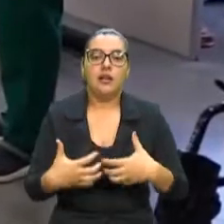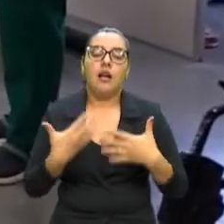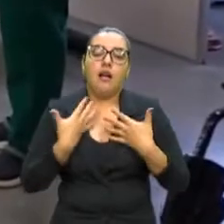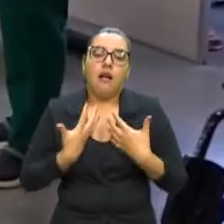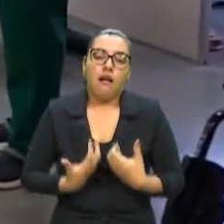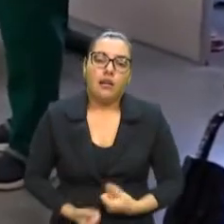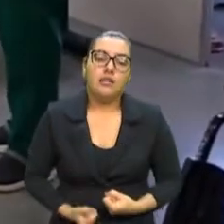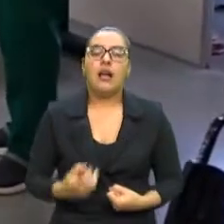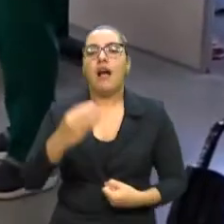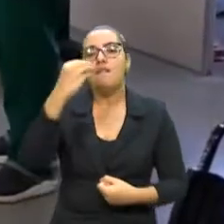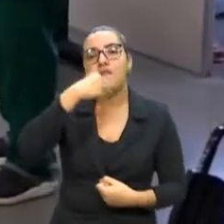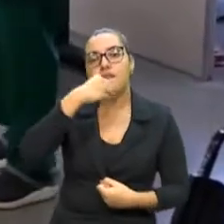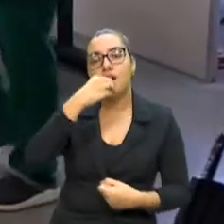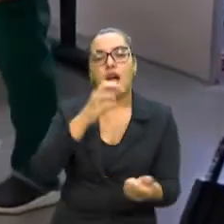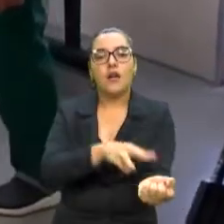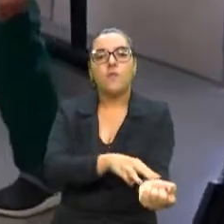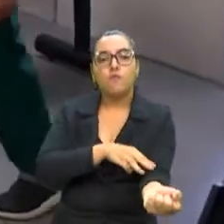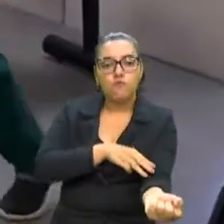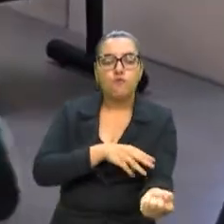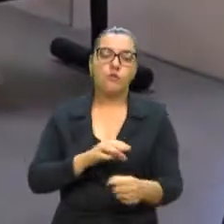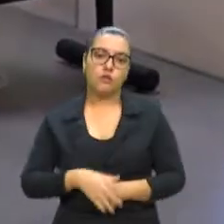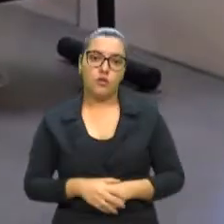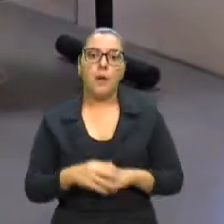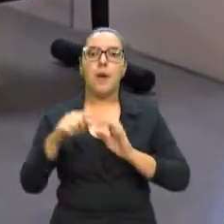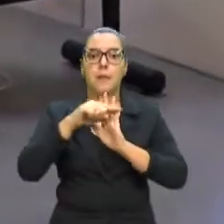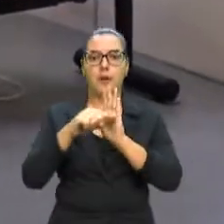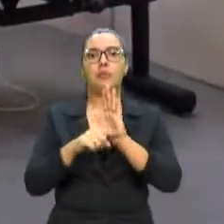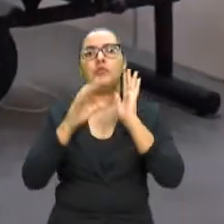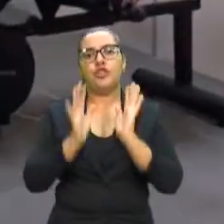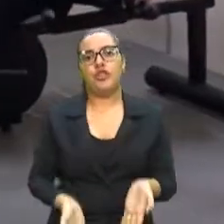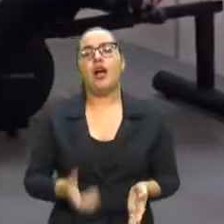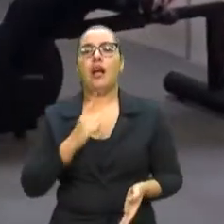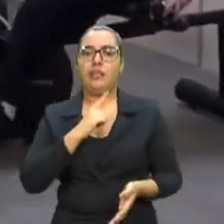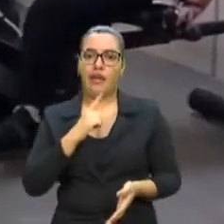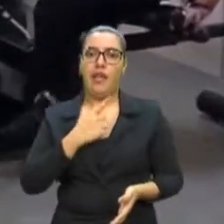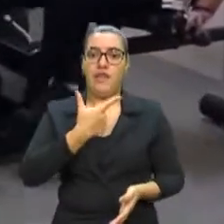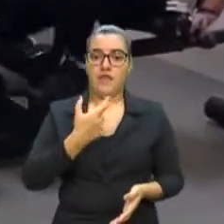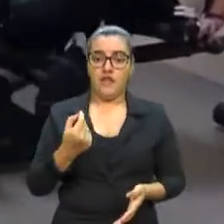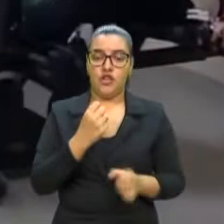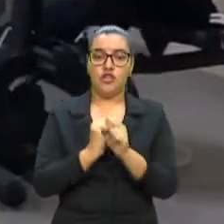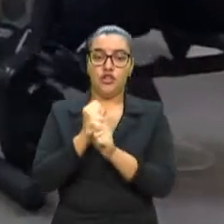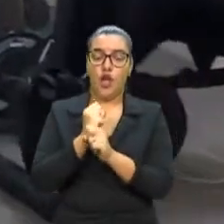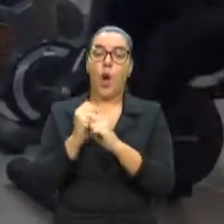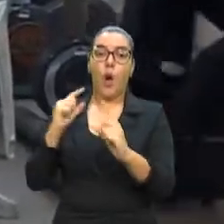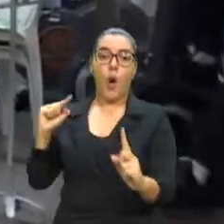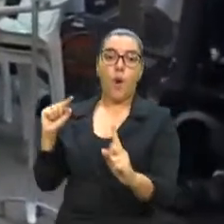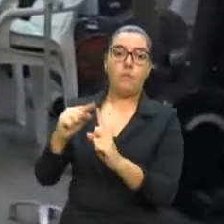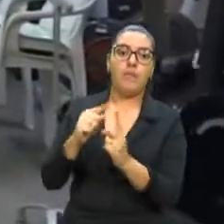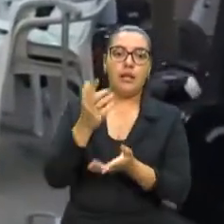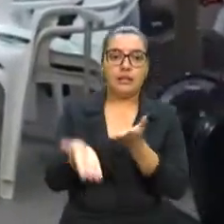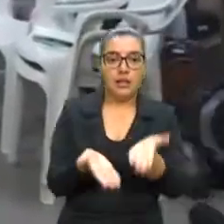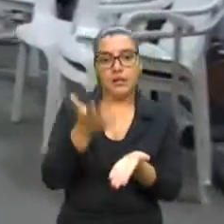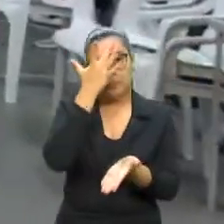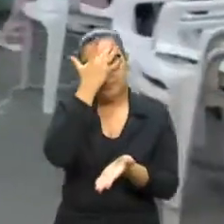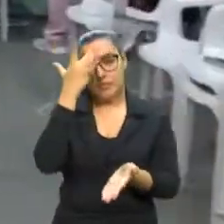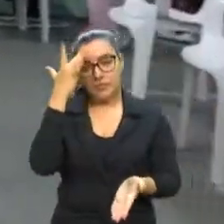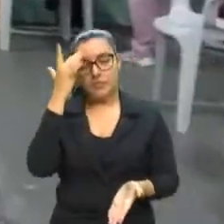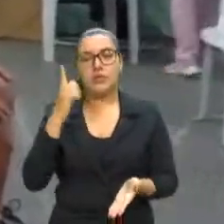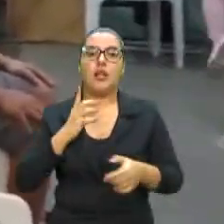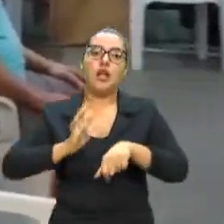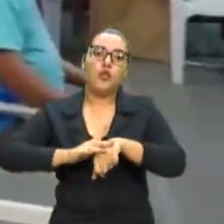fraqueza muscular. O programa já existe há 20 anos e foi criado com o objetivo de tratar pessoas com